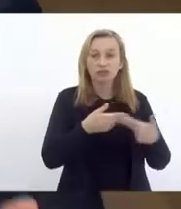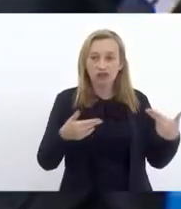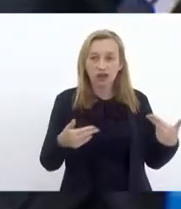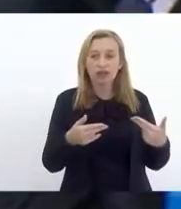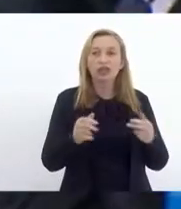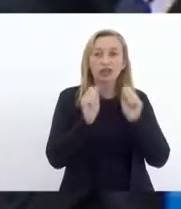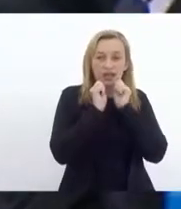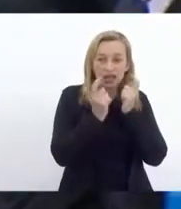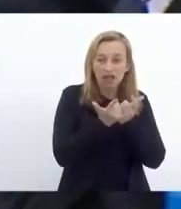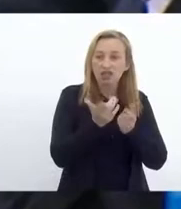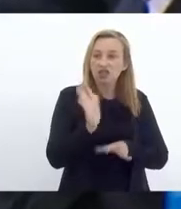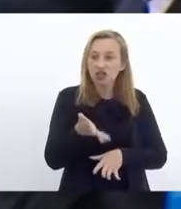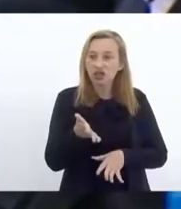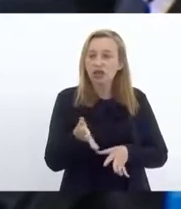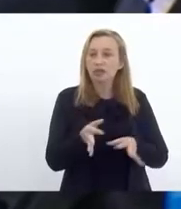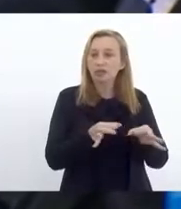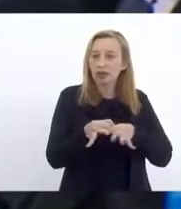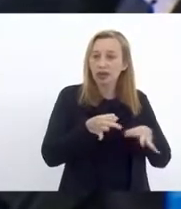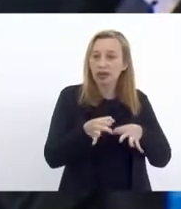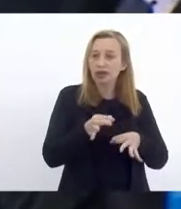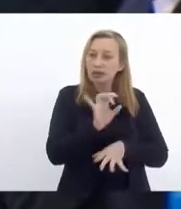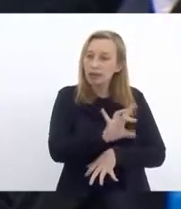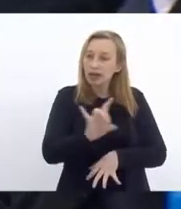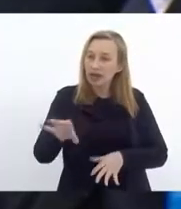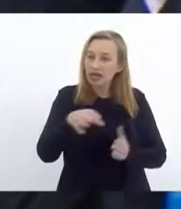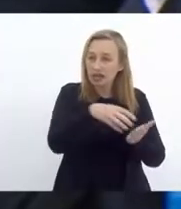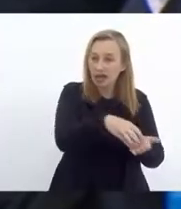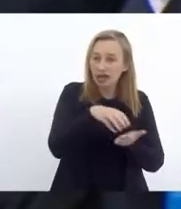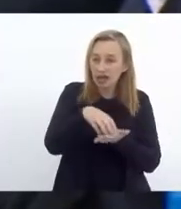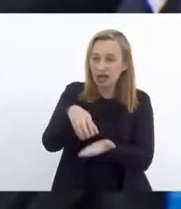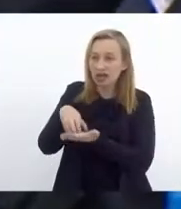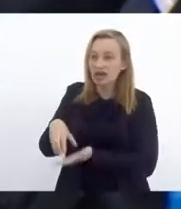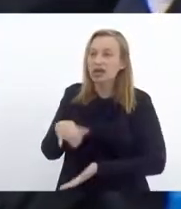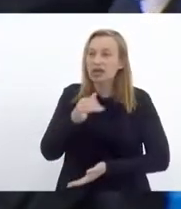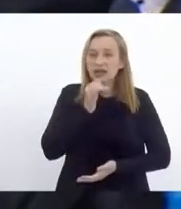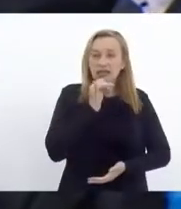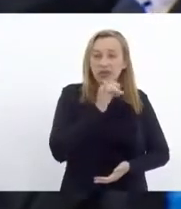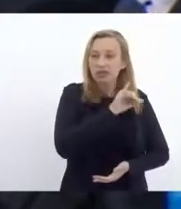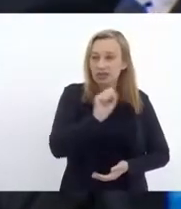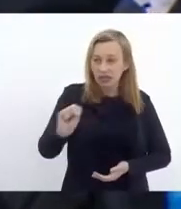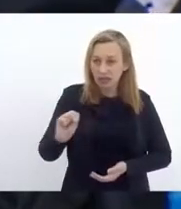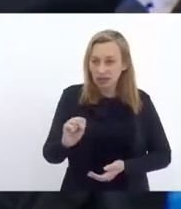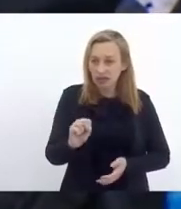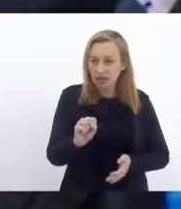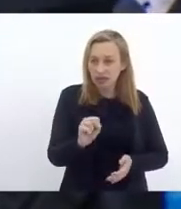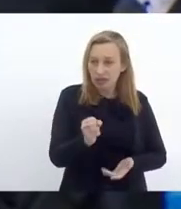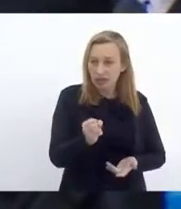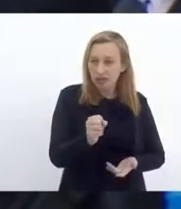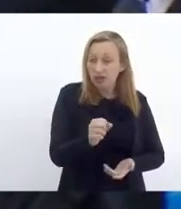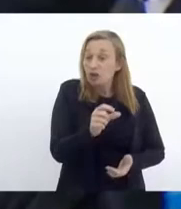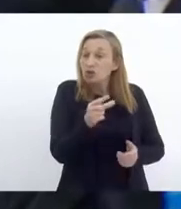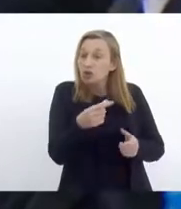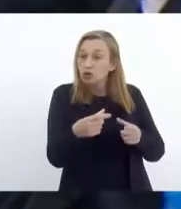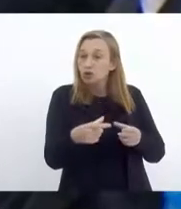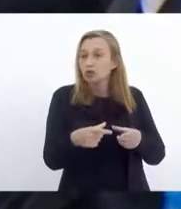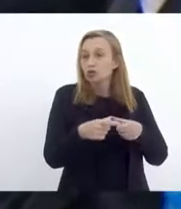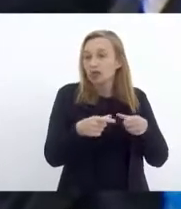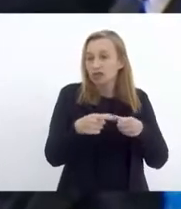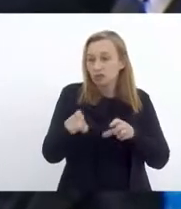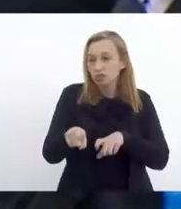vinha fazendo para cada setor. O exemplo da isenção de ICMS, por exemplo, do pequeno